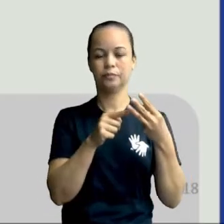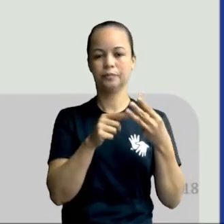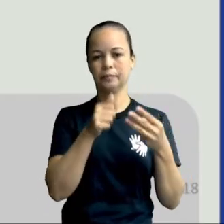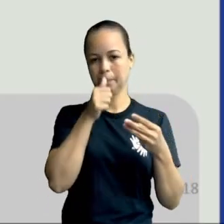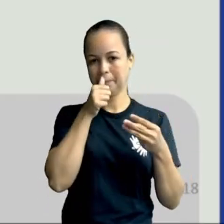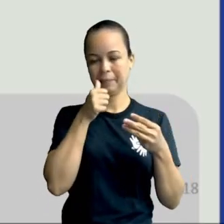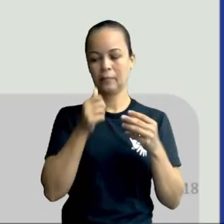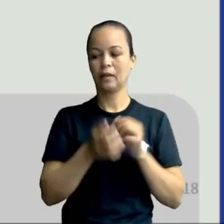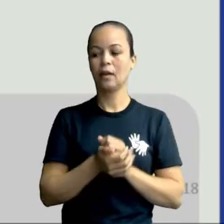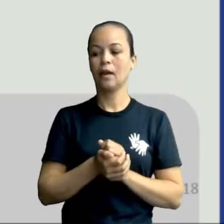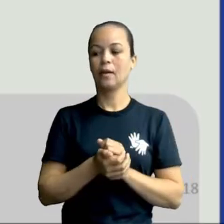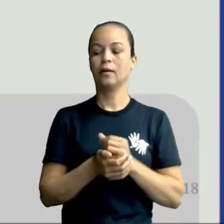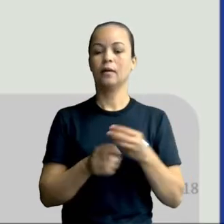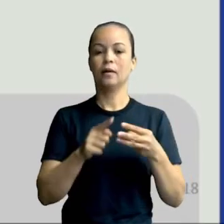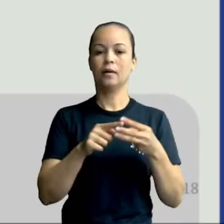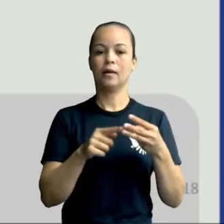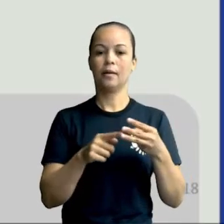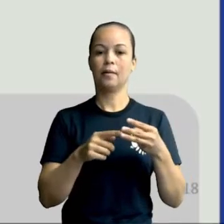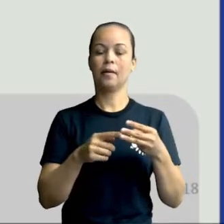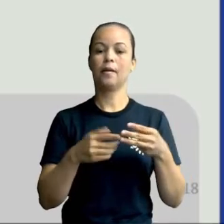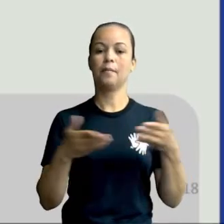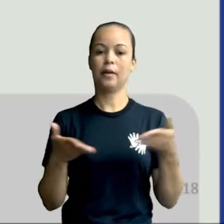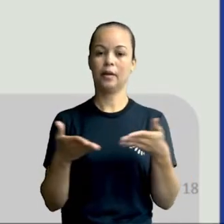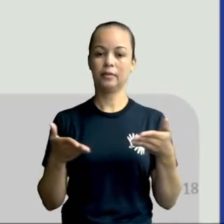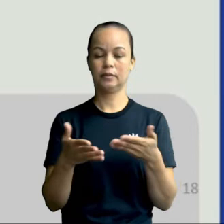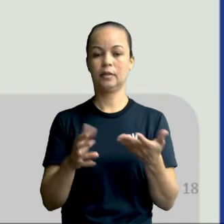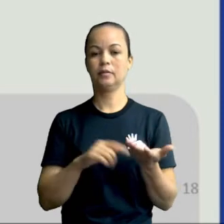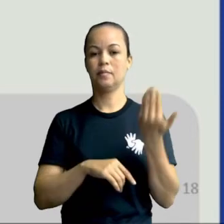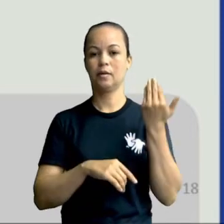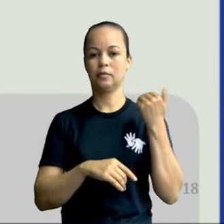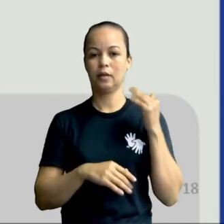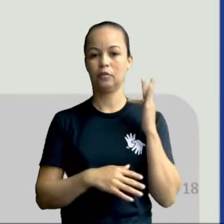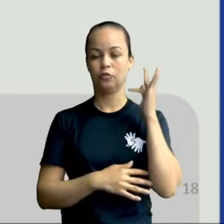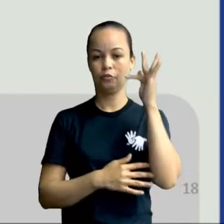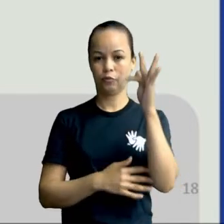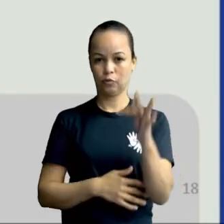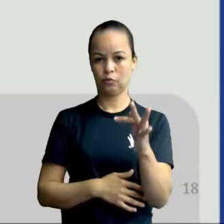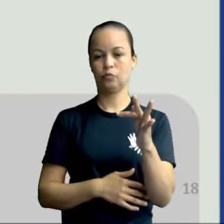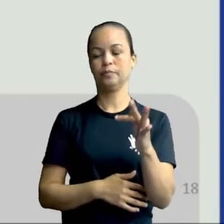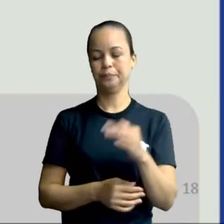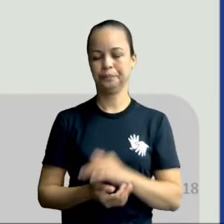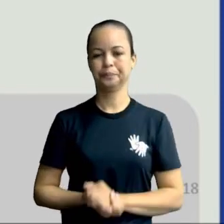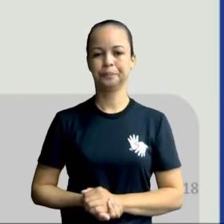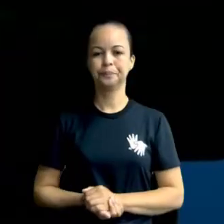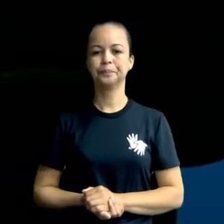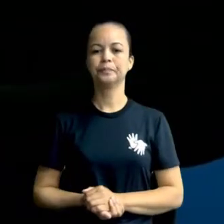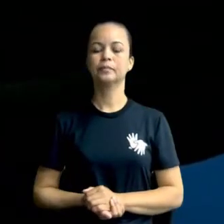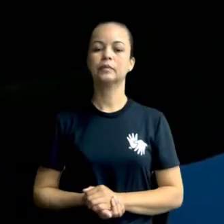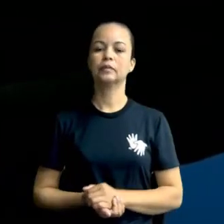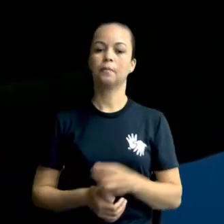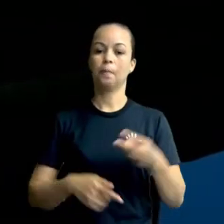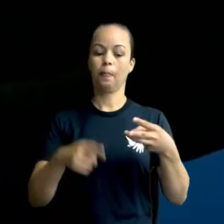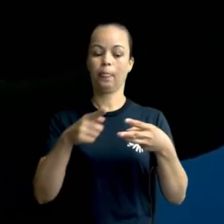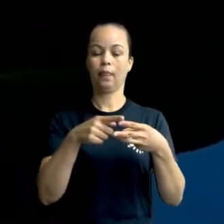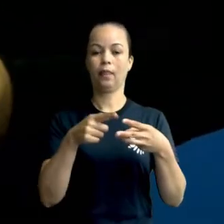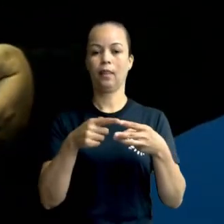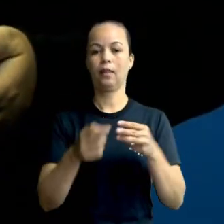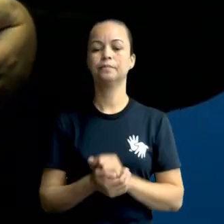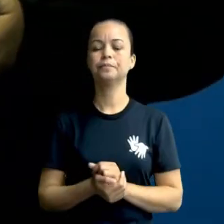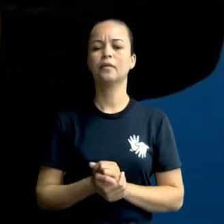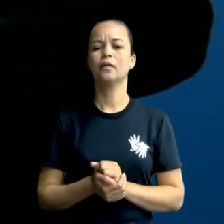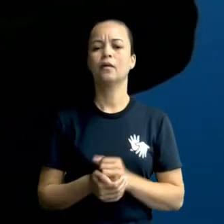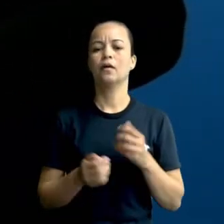né? Presente, pretérito, imperfeito e futuro.